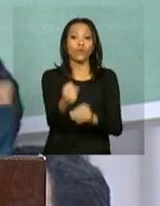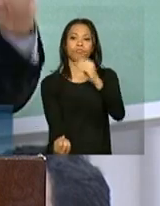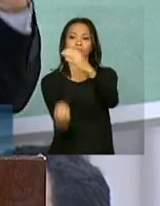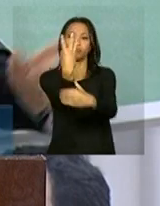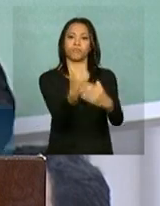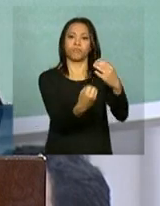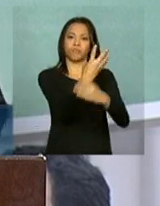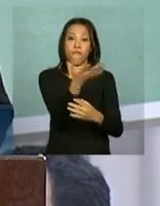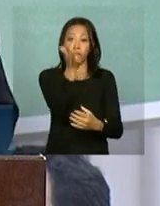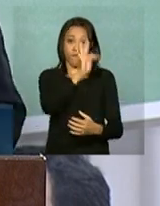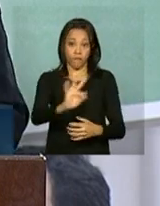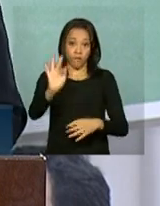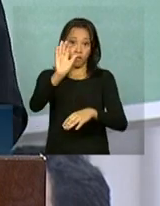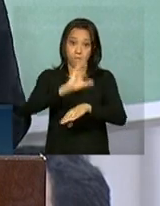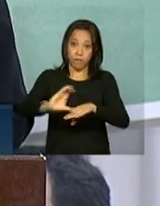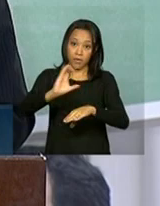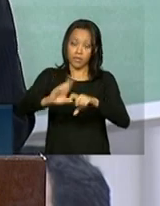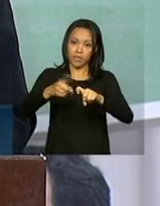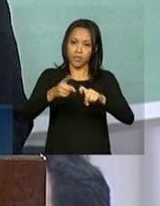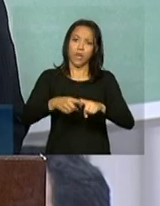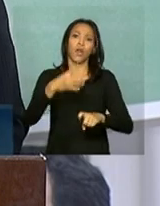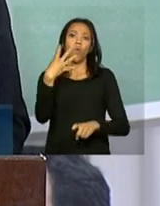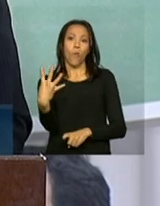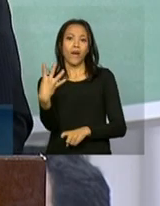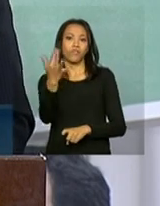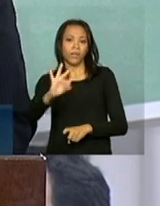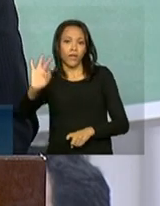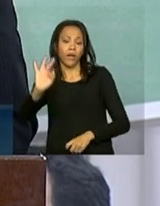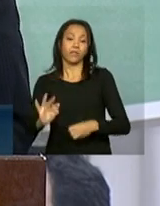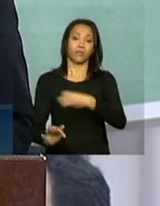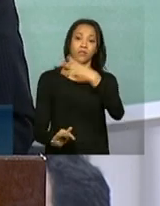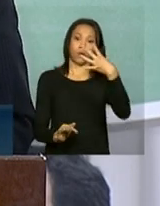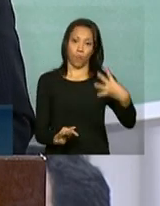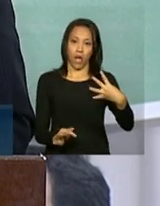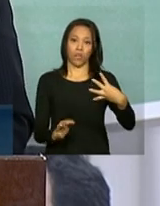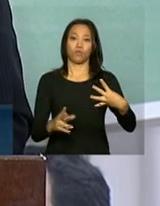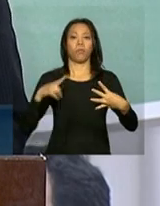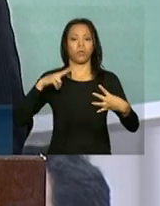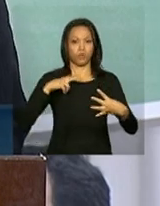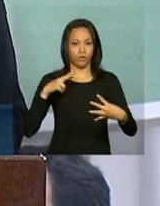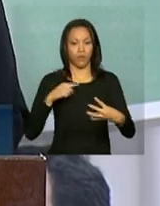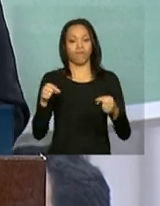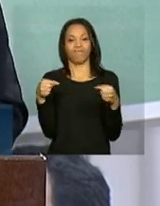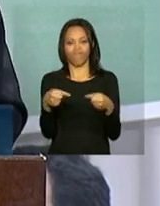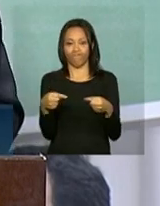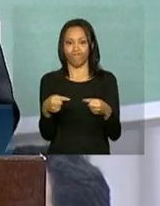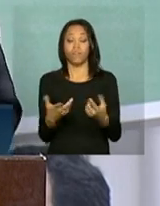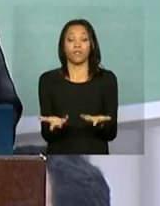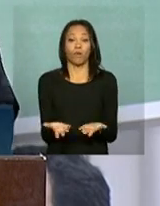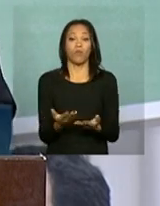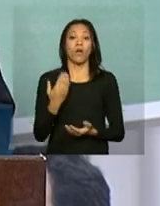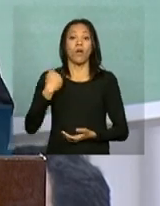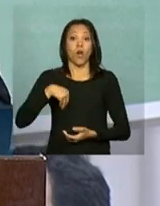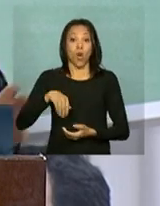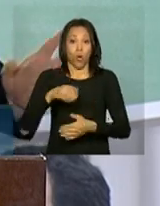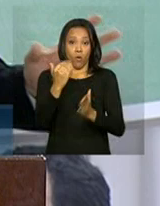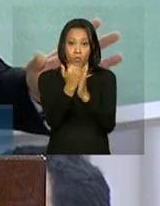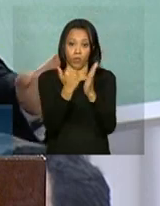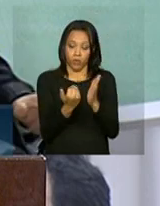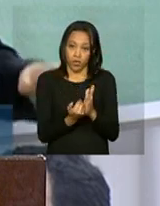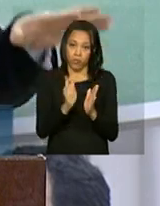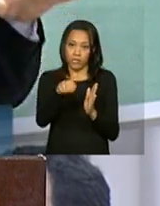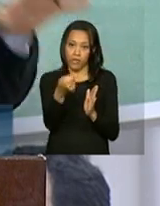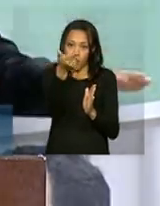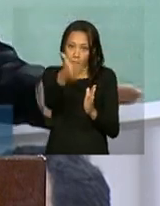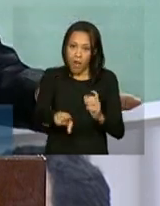de medicina, 4 federais e 4 privadas, das antigas, dentro dessa nova concepção. Portanto, mais médicos. É